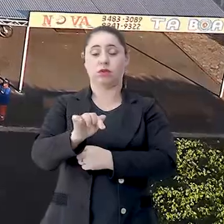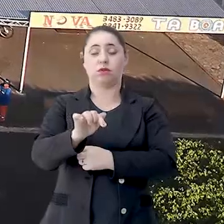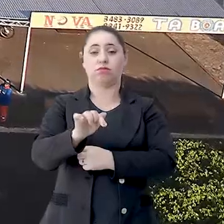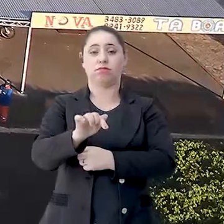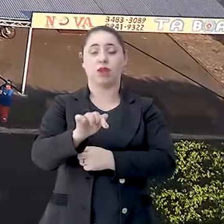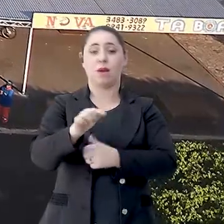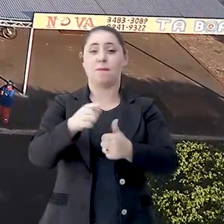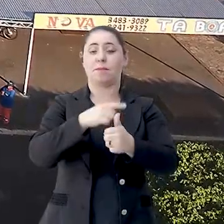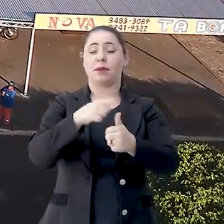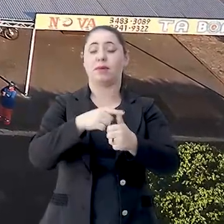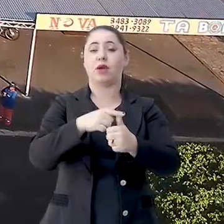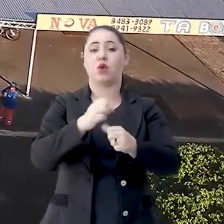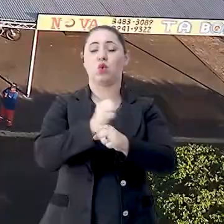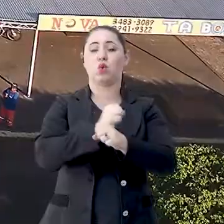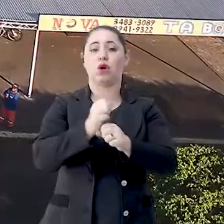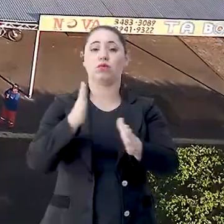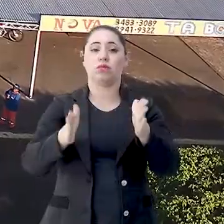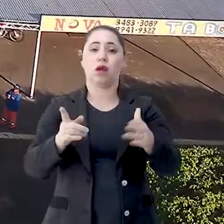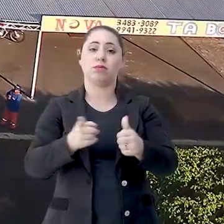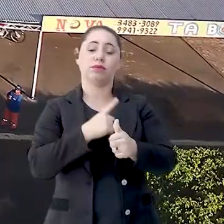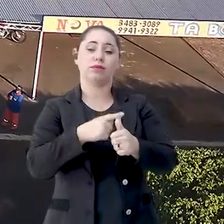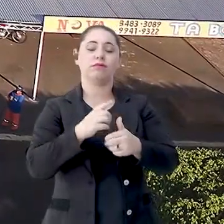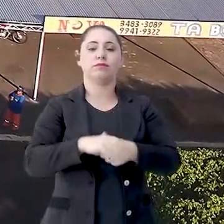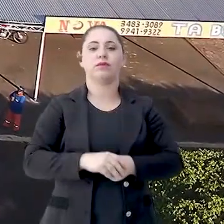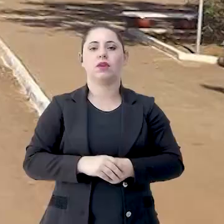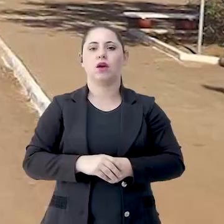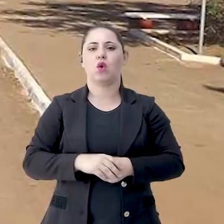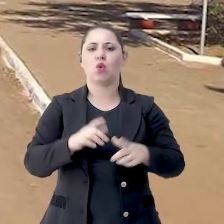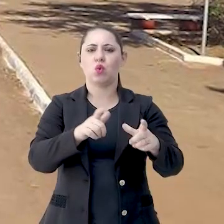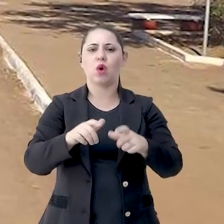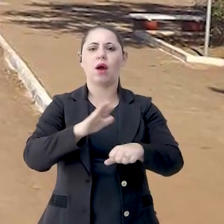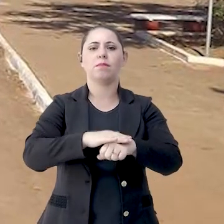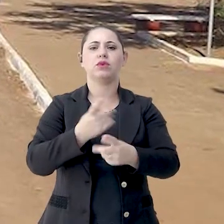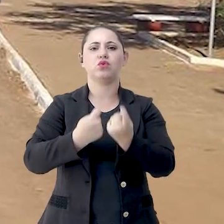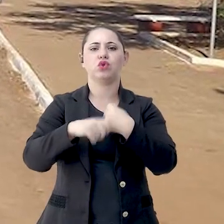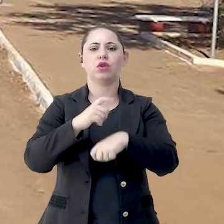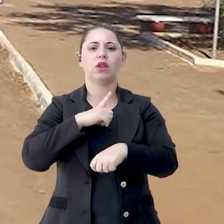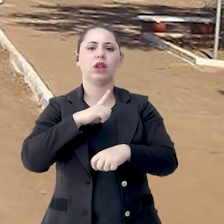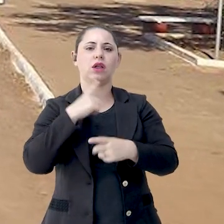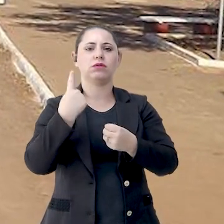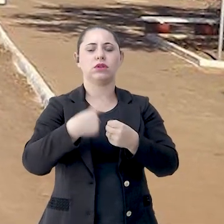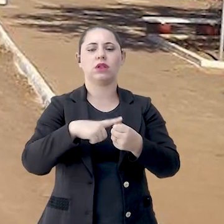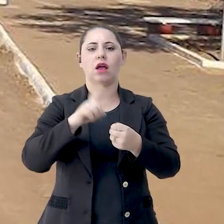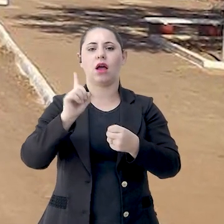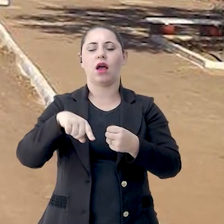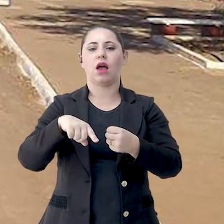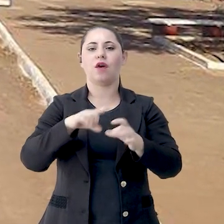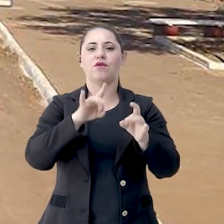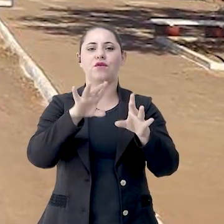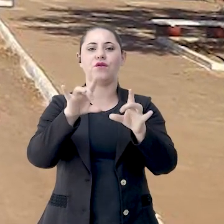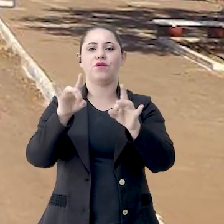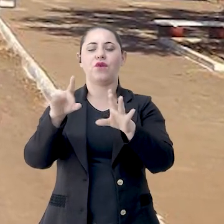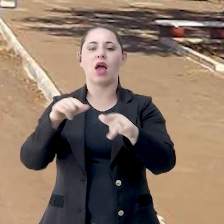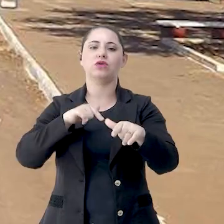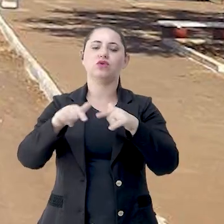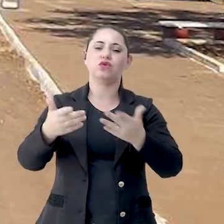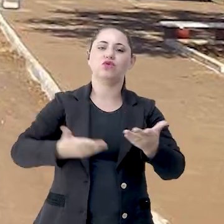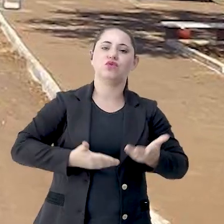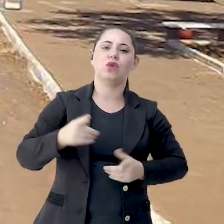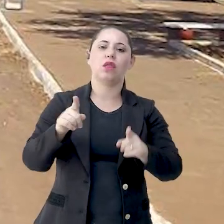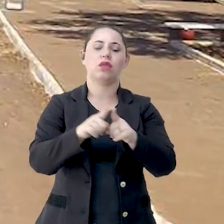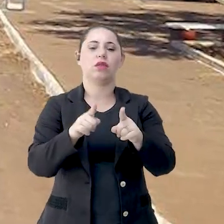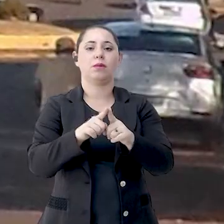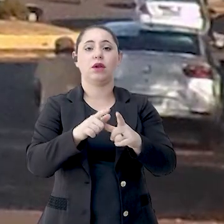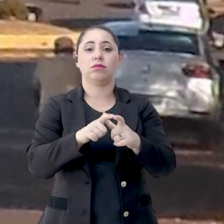O setor que mais gera recursos no município é o de comércio e serviços, que vem aumentando a sua participação nos